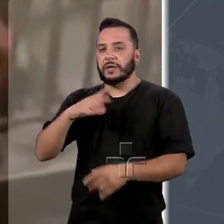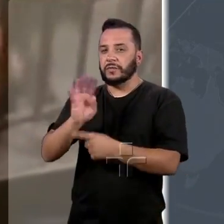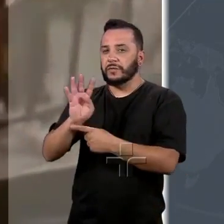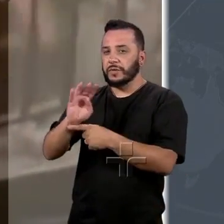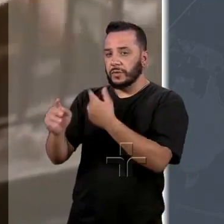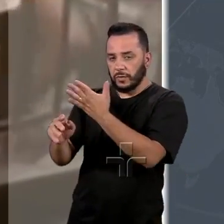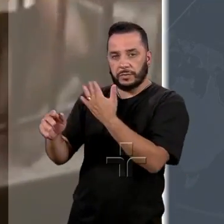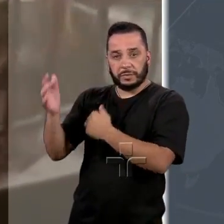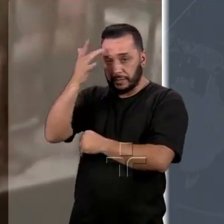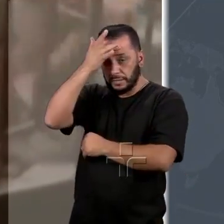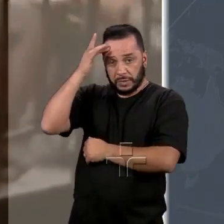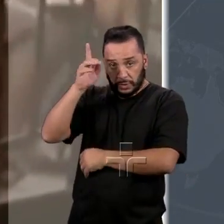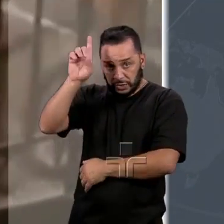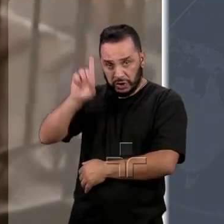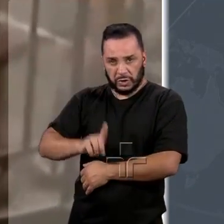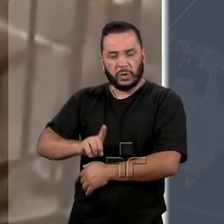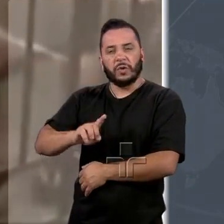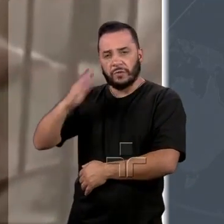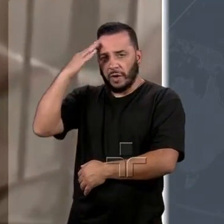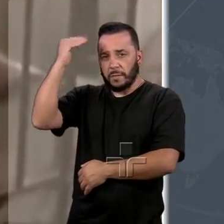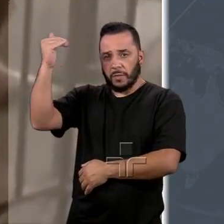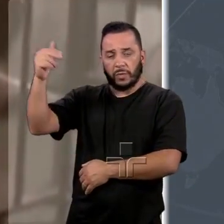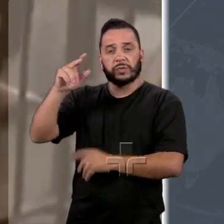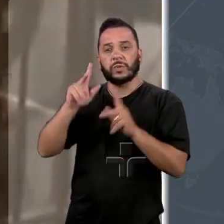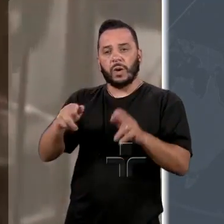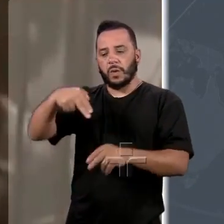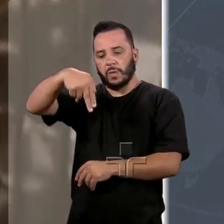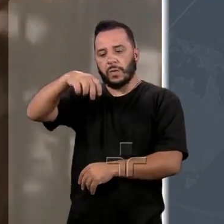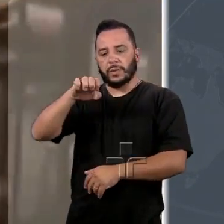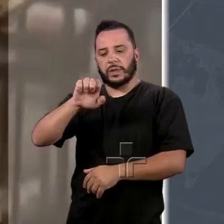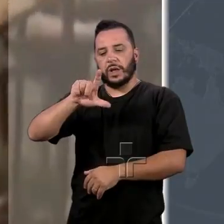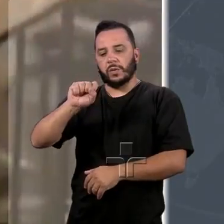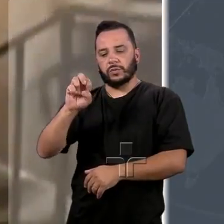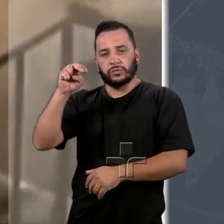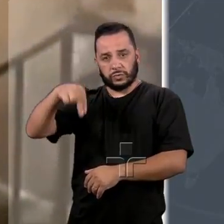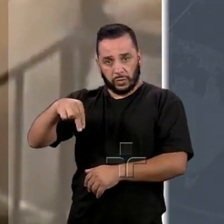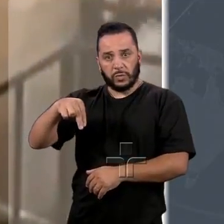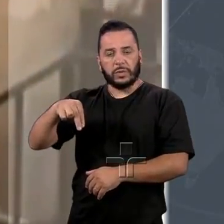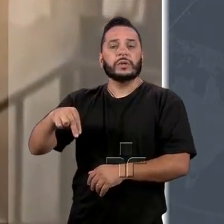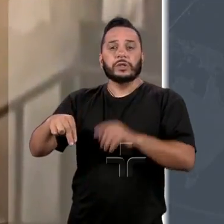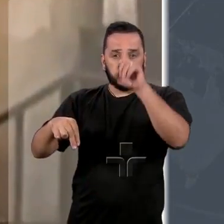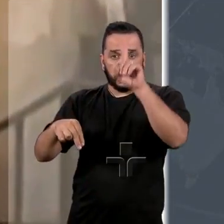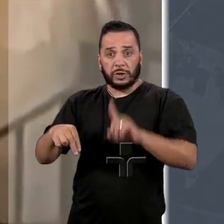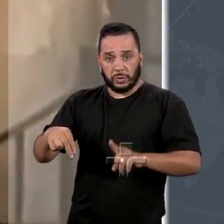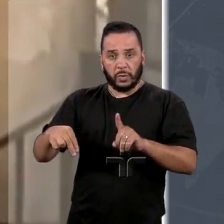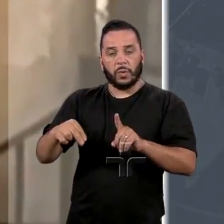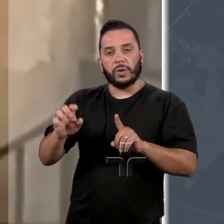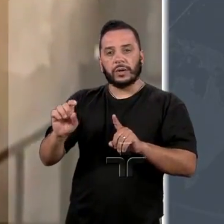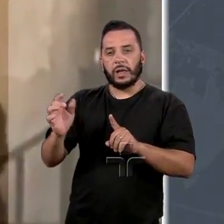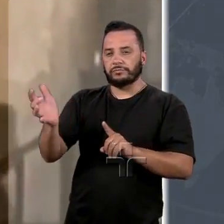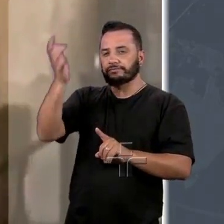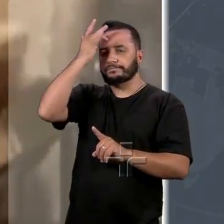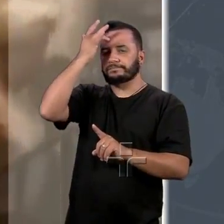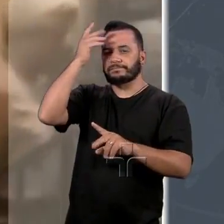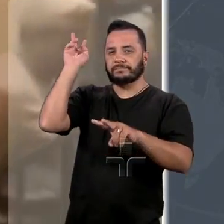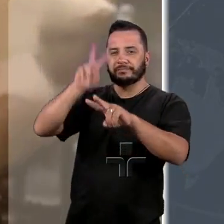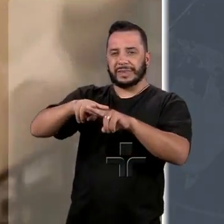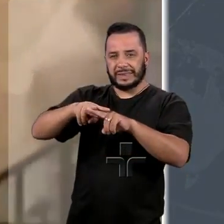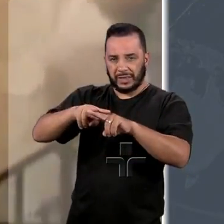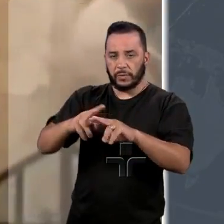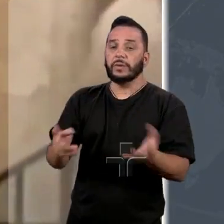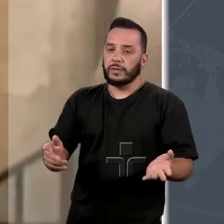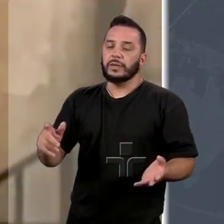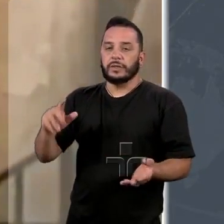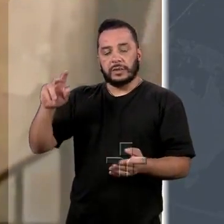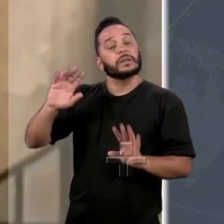por cineastas que fizeram história, como Nelson Pereira dos Santos, diretor de Memórias do Cárcere, que conta o período